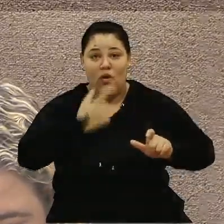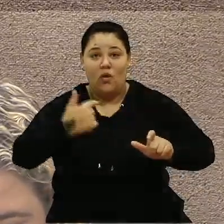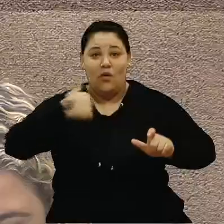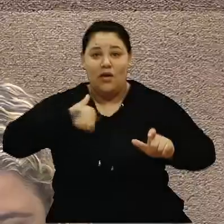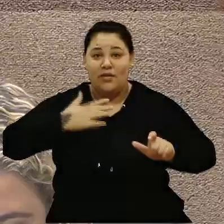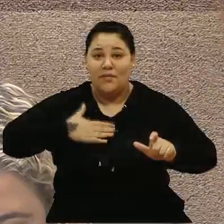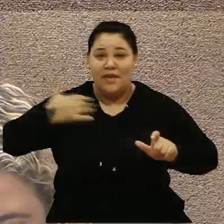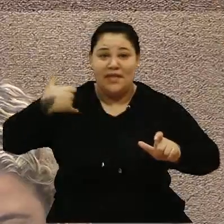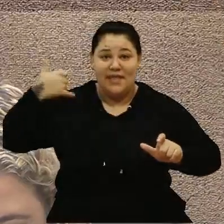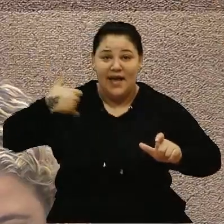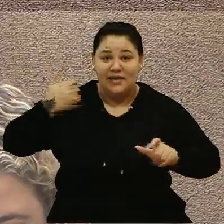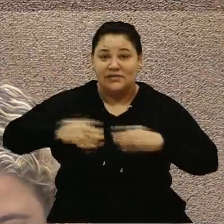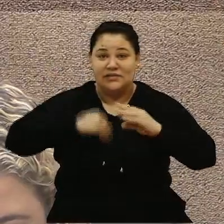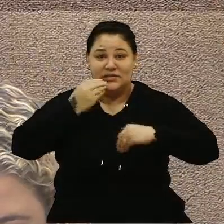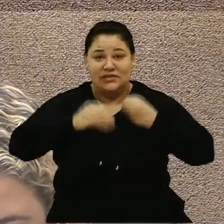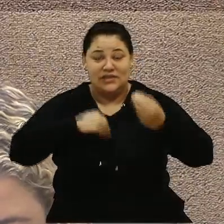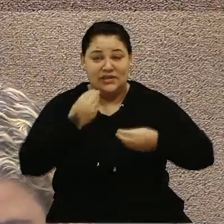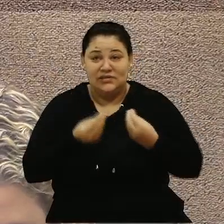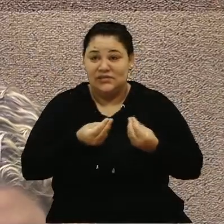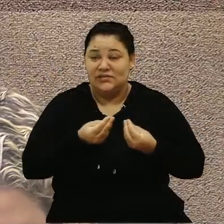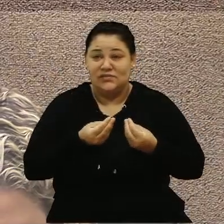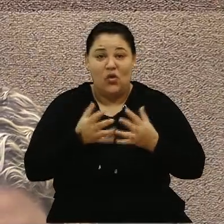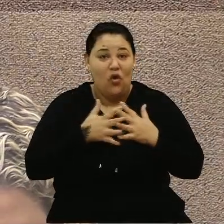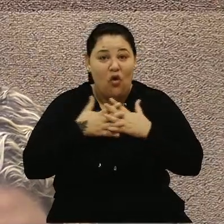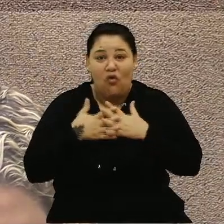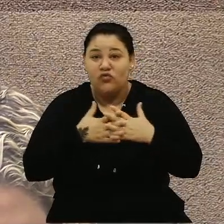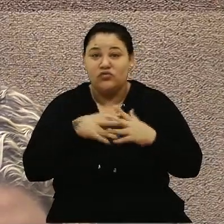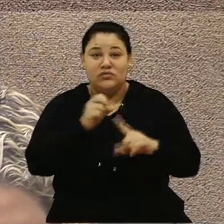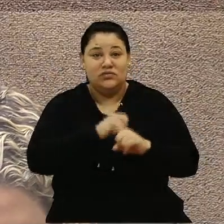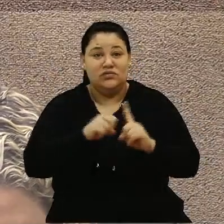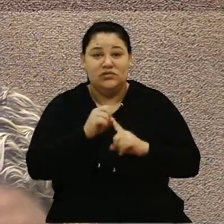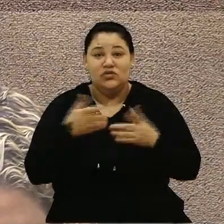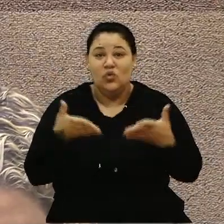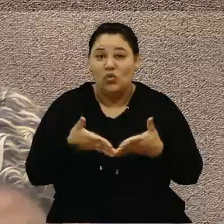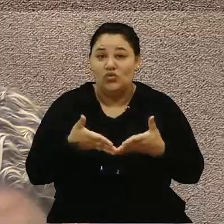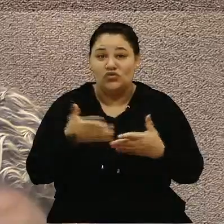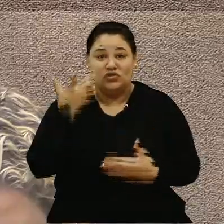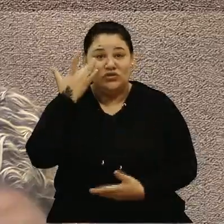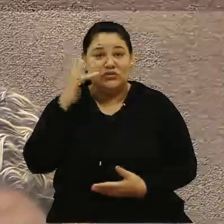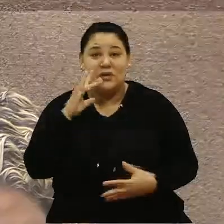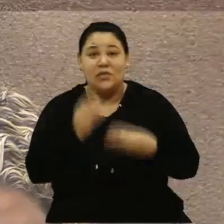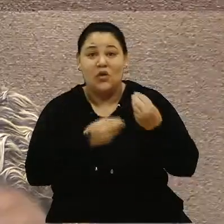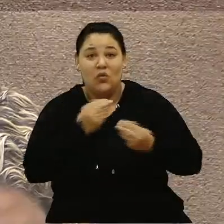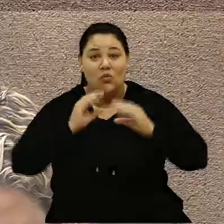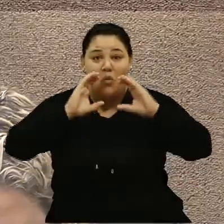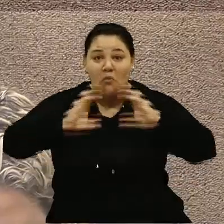sentem perdidas na sociedade de hoje. A gente não sabe mais como se comportar.